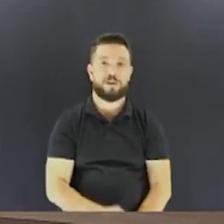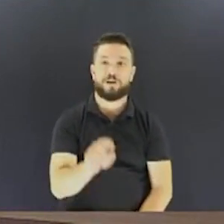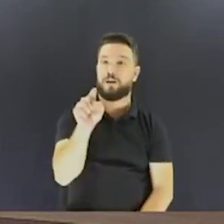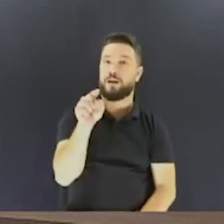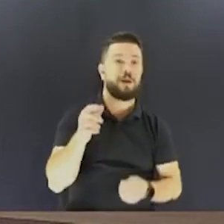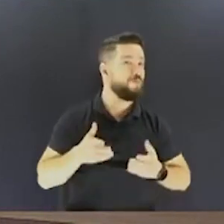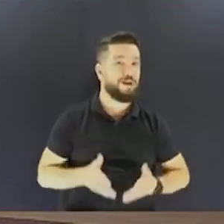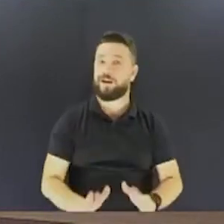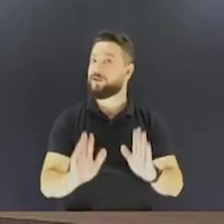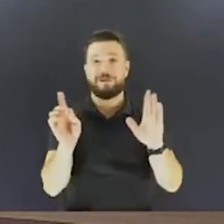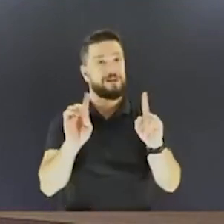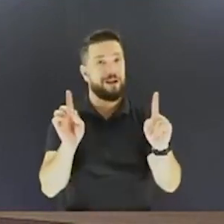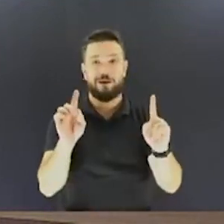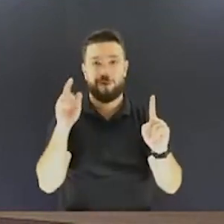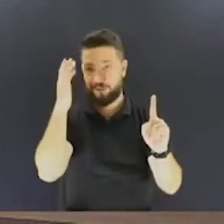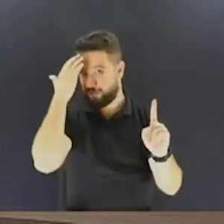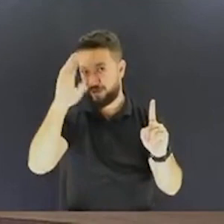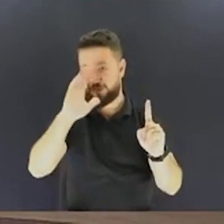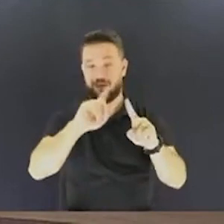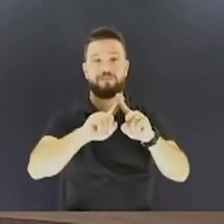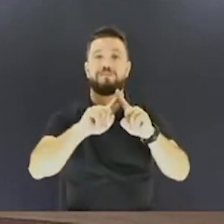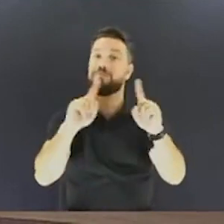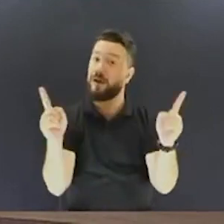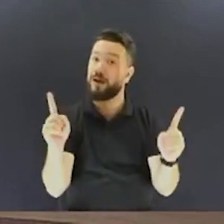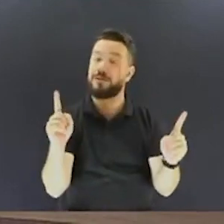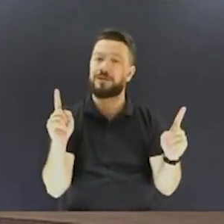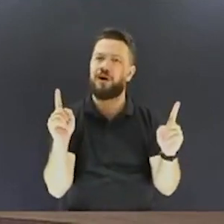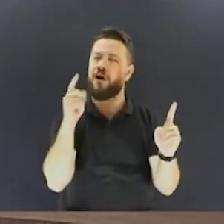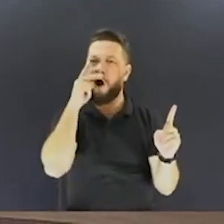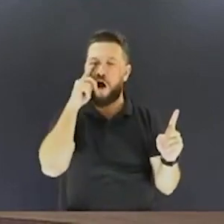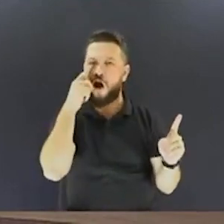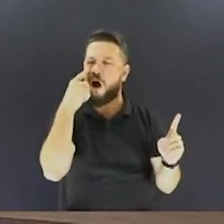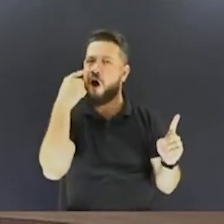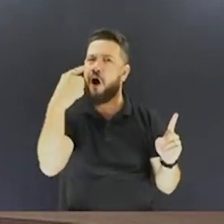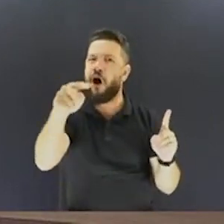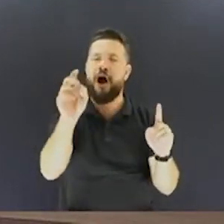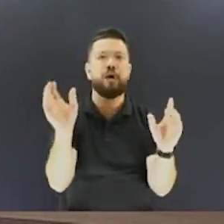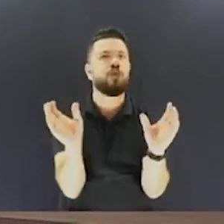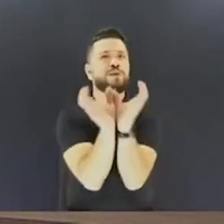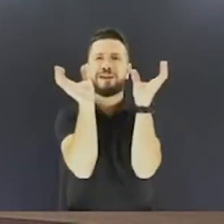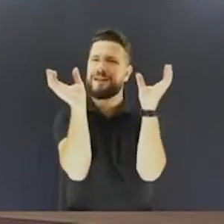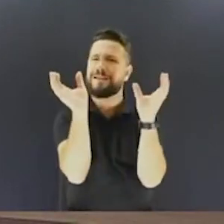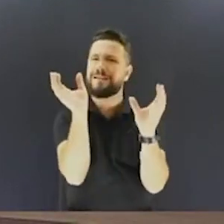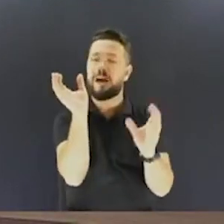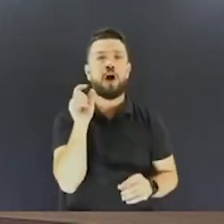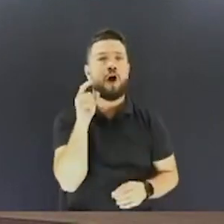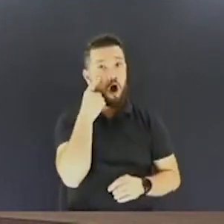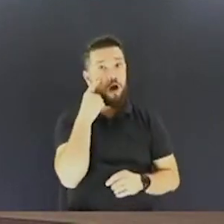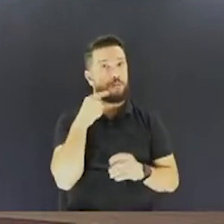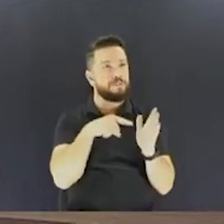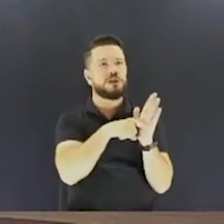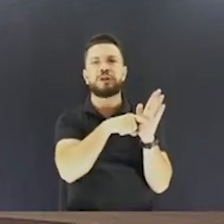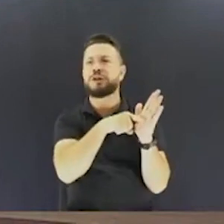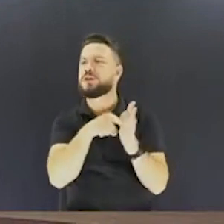outros que aqui estão e não nasceram, e veja que coincidência, porque o parlamento, se nós fizermos uma pesquisa aqui, é